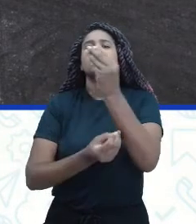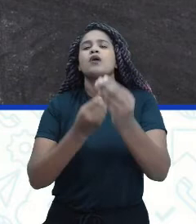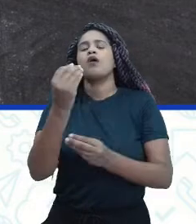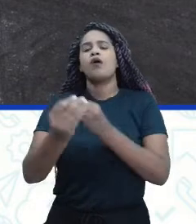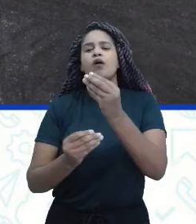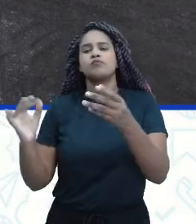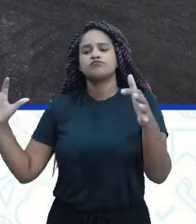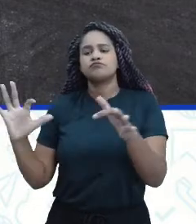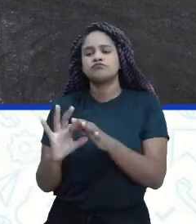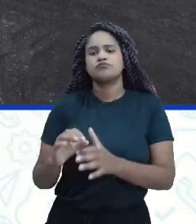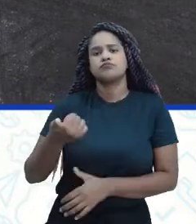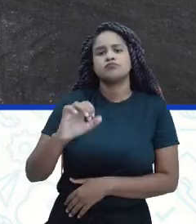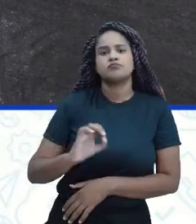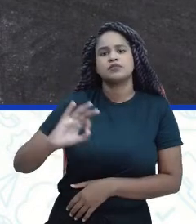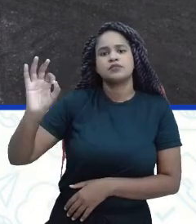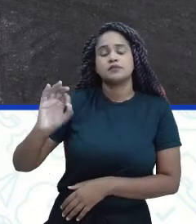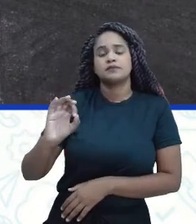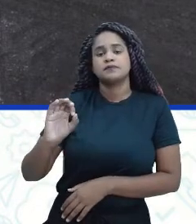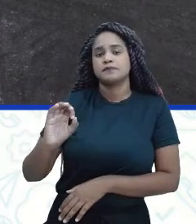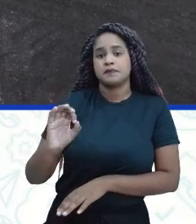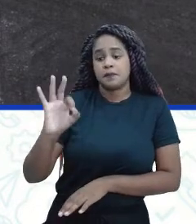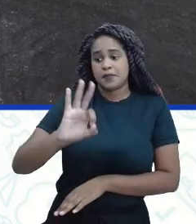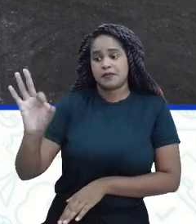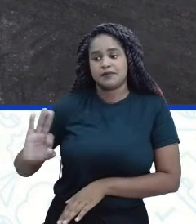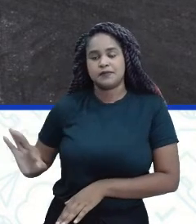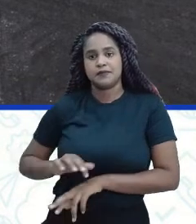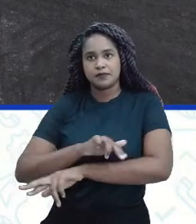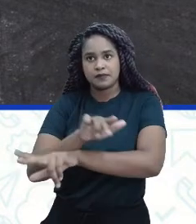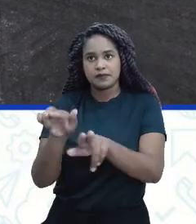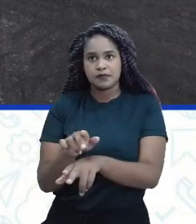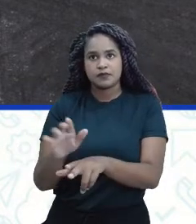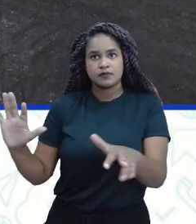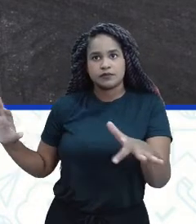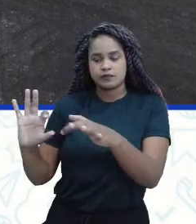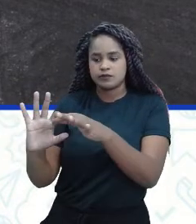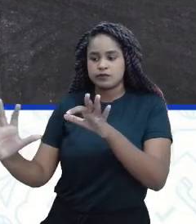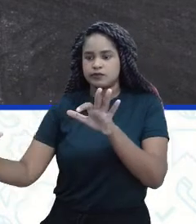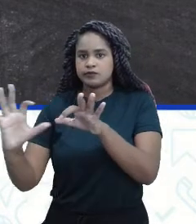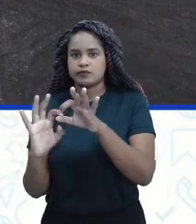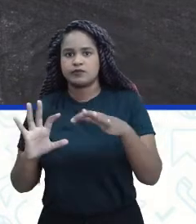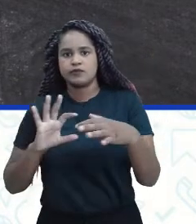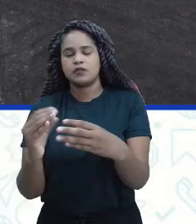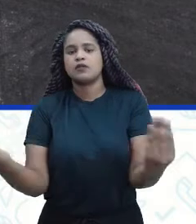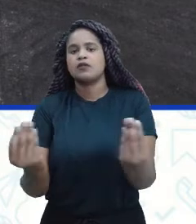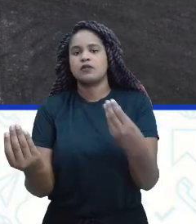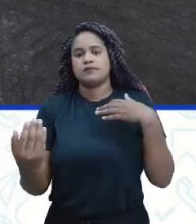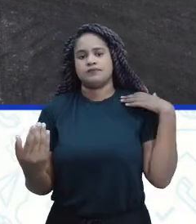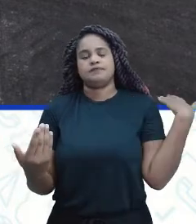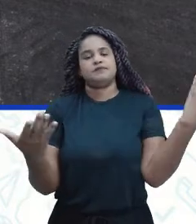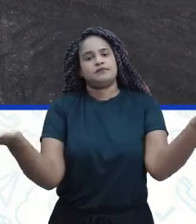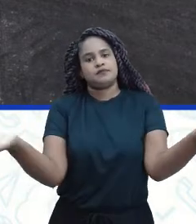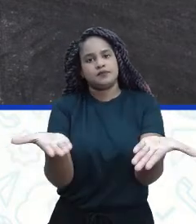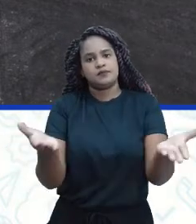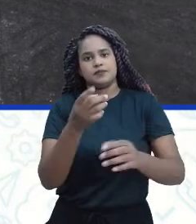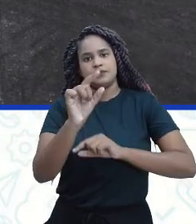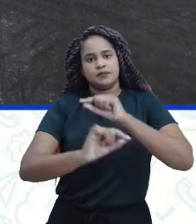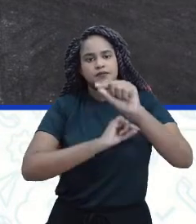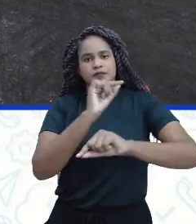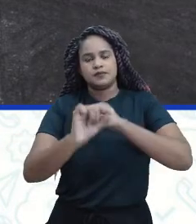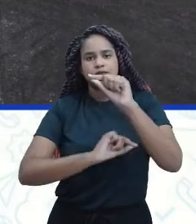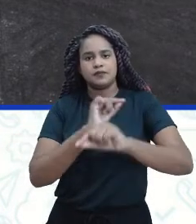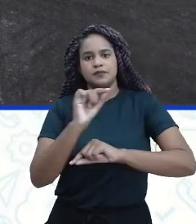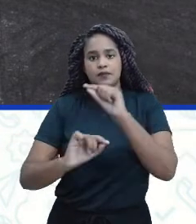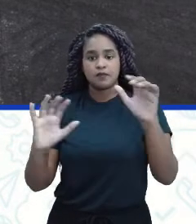esses percentuais e trabalhar com essas relações. A partir de agora, a gente começa a fazer um quebra-cabeça em relação a